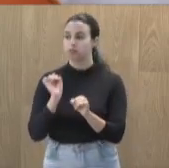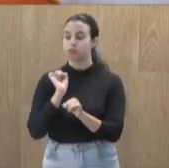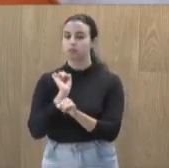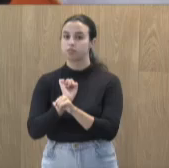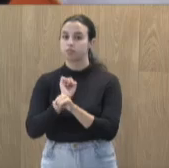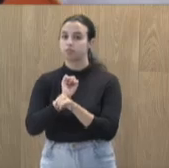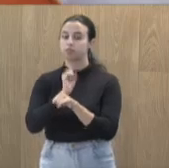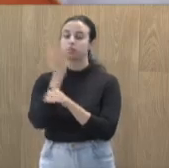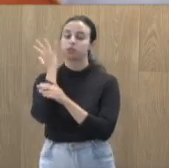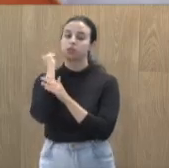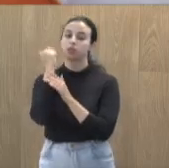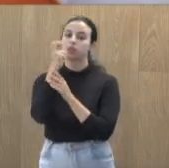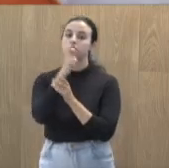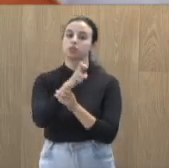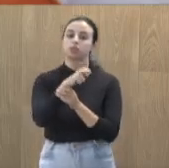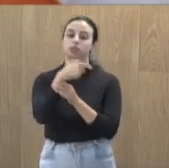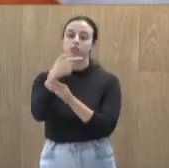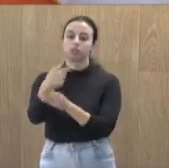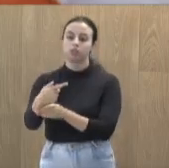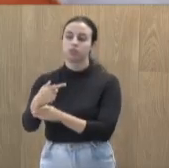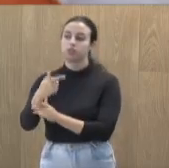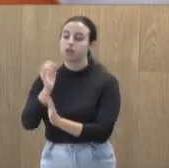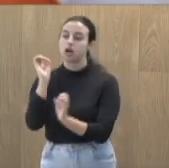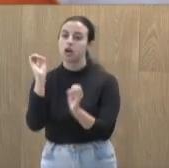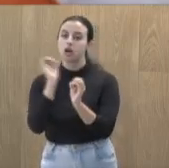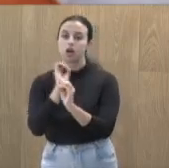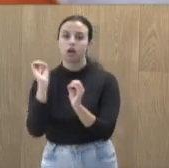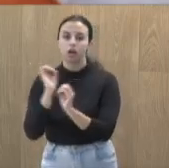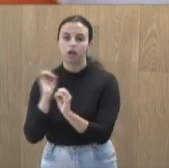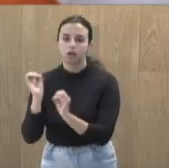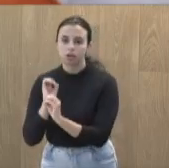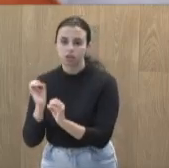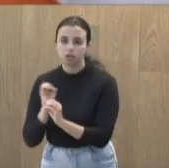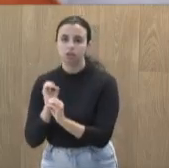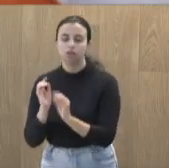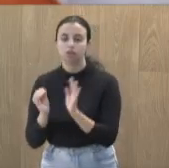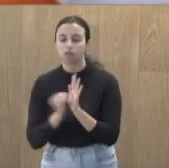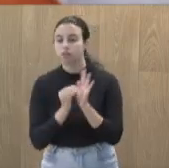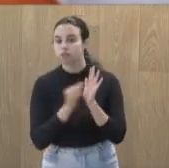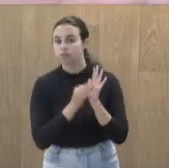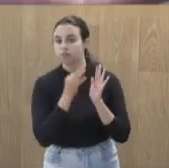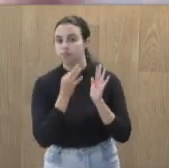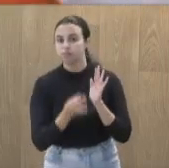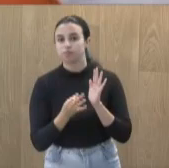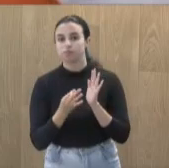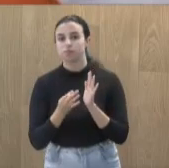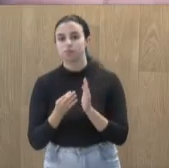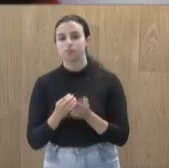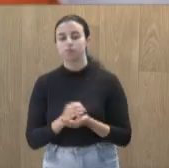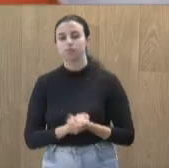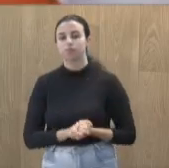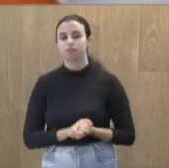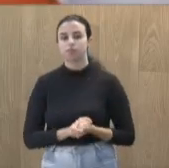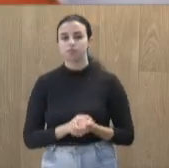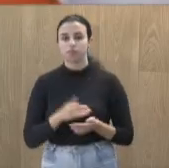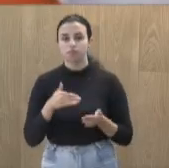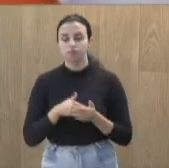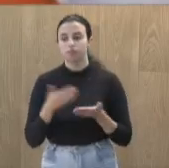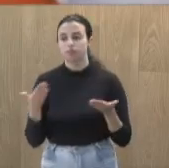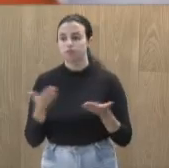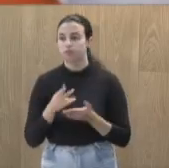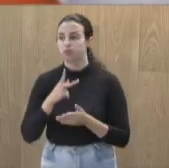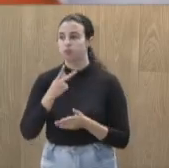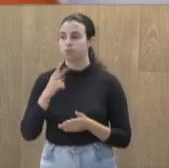não teve nenhum de vossas excelências que fez uma emenda e está lá até hoje, e o Porto